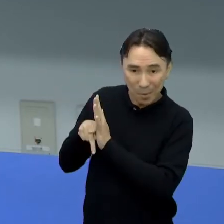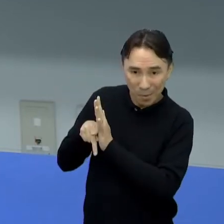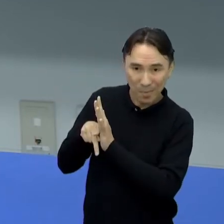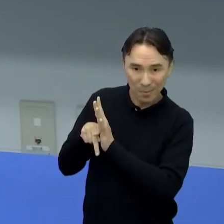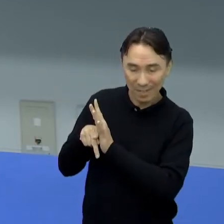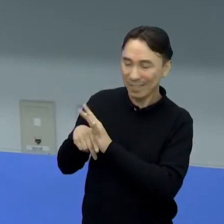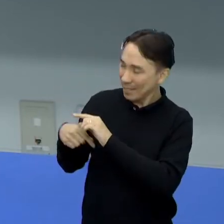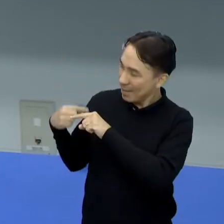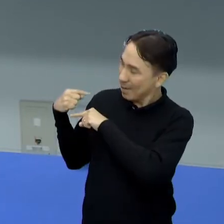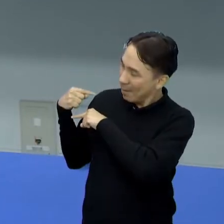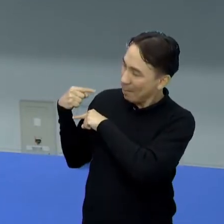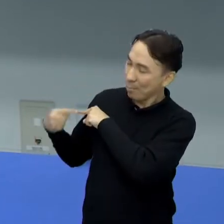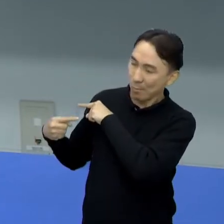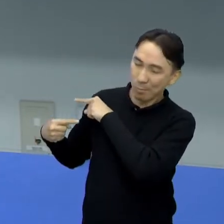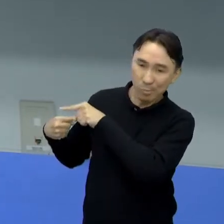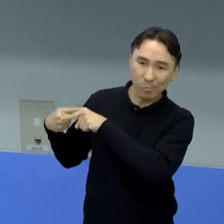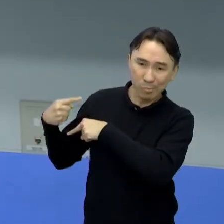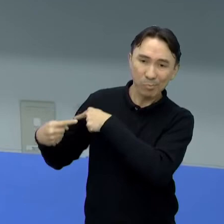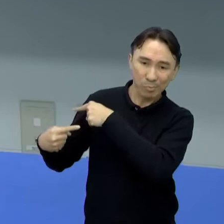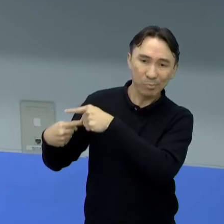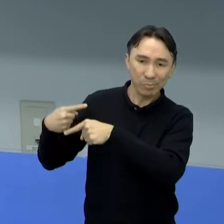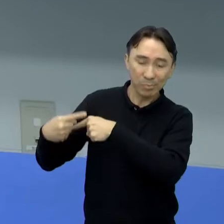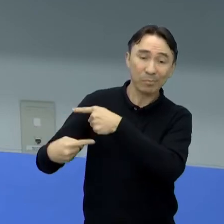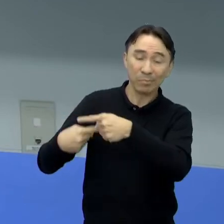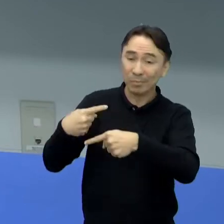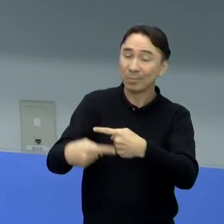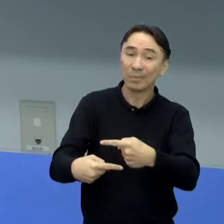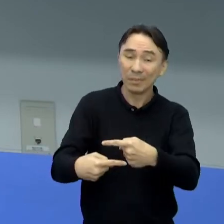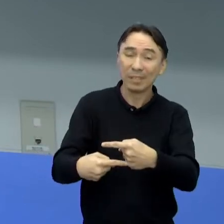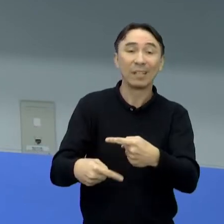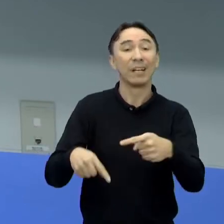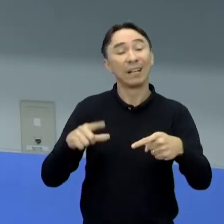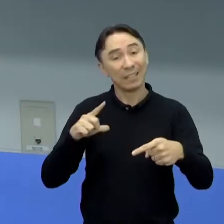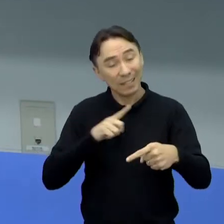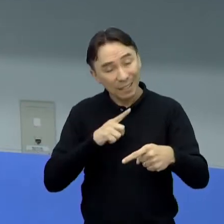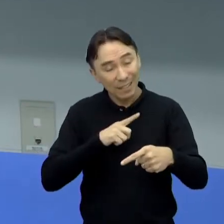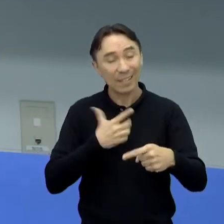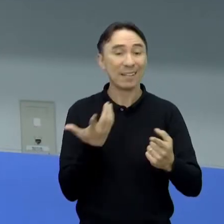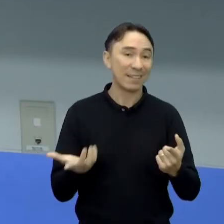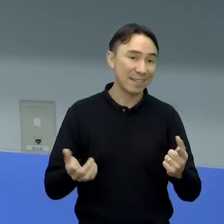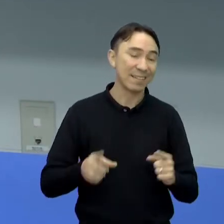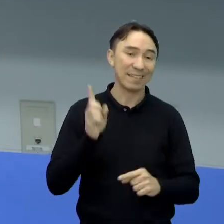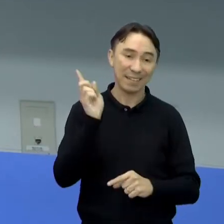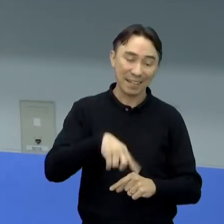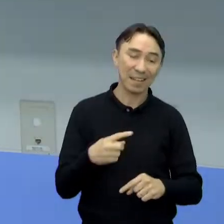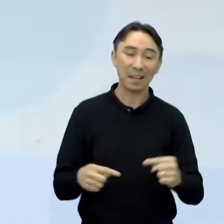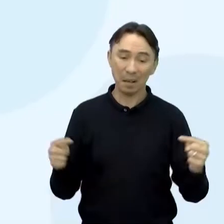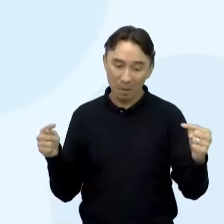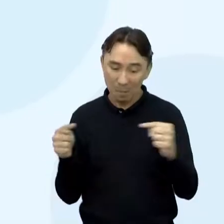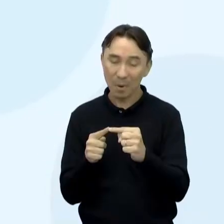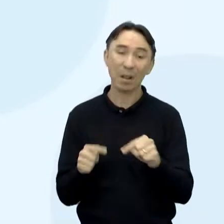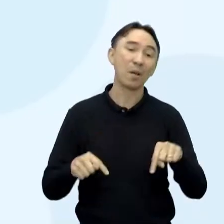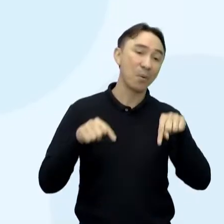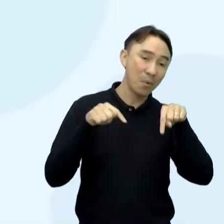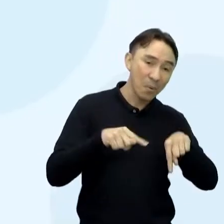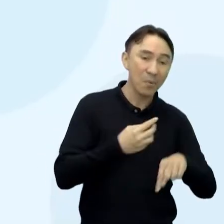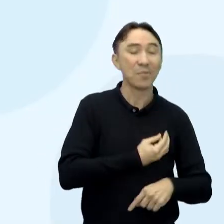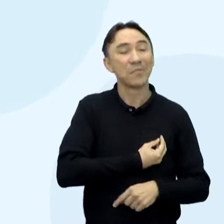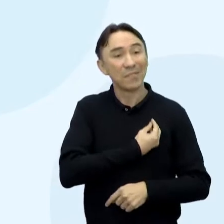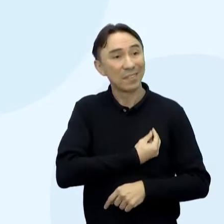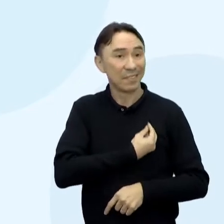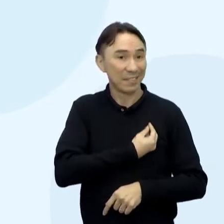antepassados e que a gente os vincula à realidade ao qual nós estamos